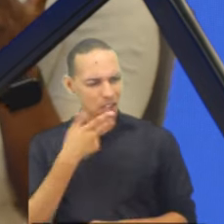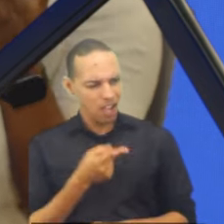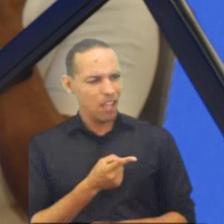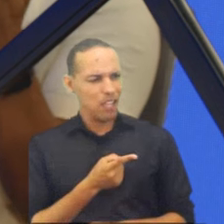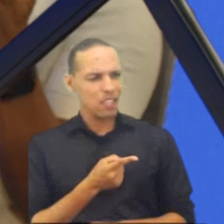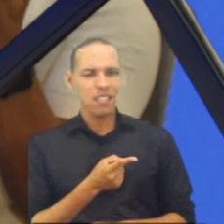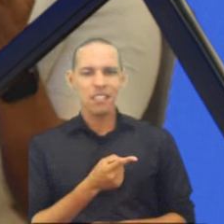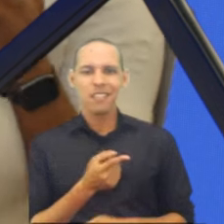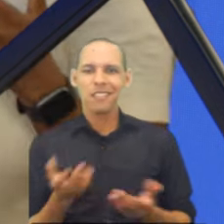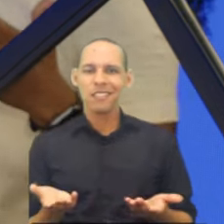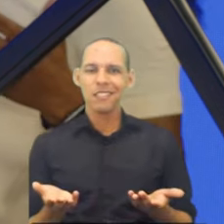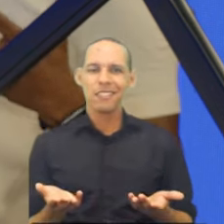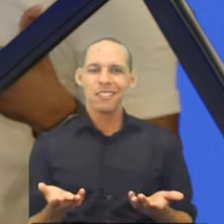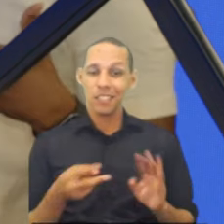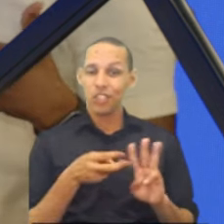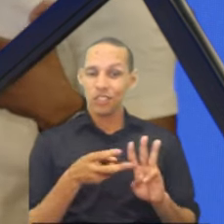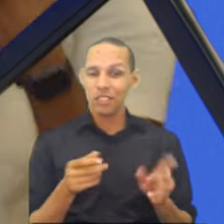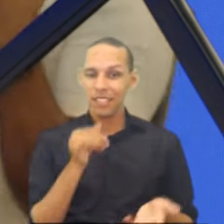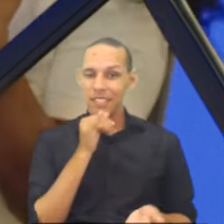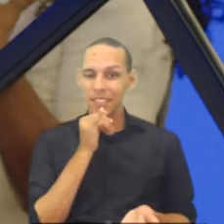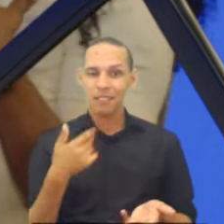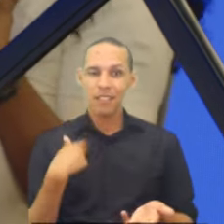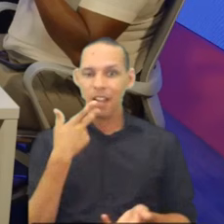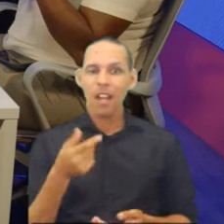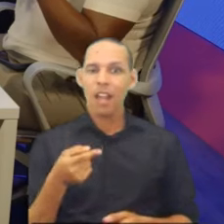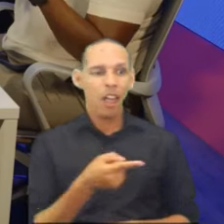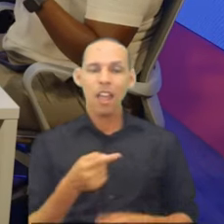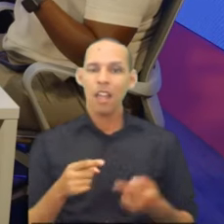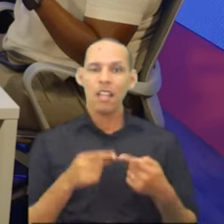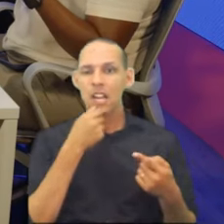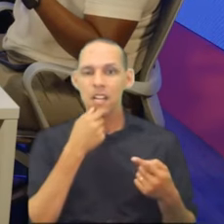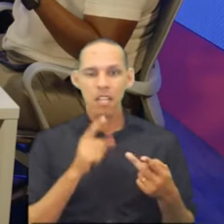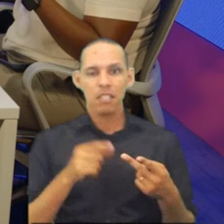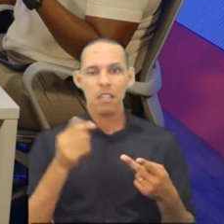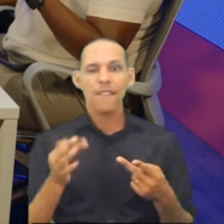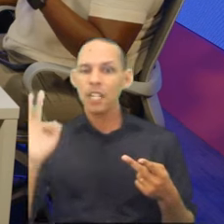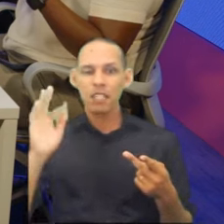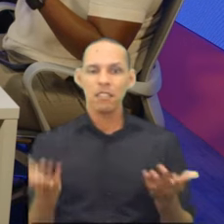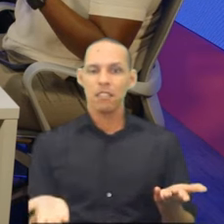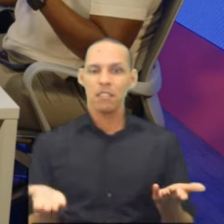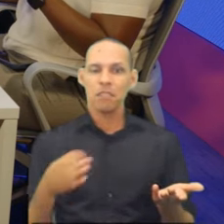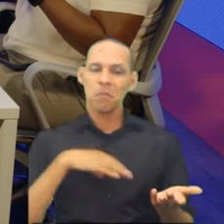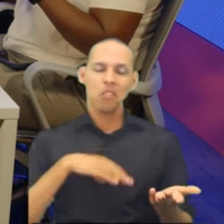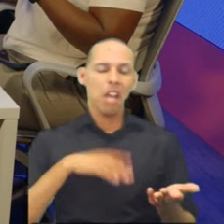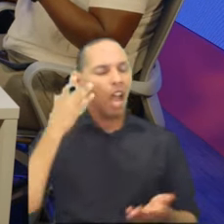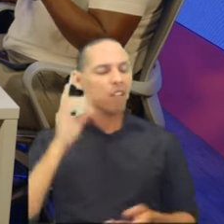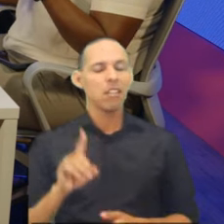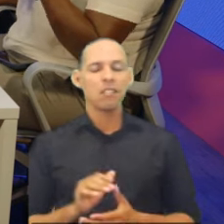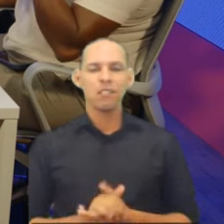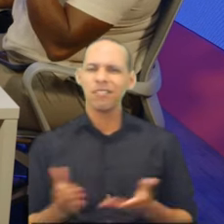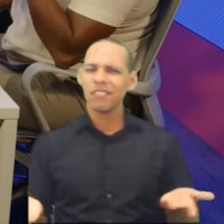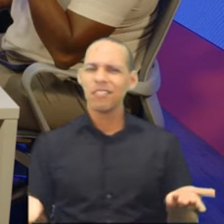se a pessoa fala português entendeu quando eu falo de pessoas indígenas juro para você eu tive que falar a moça fala inglês e francês moça mas se